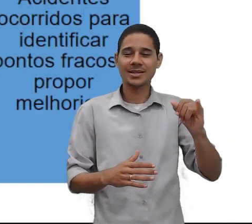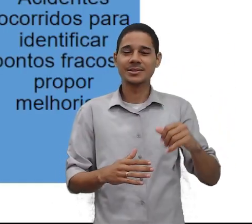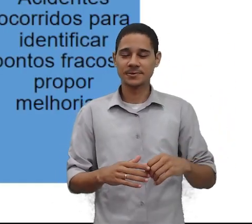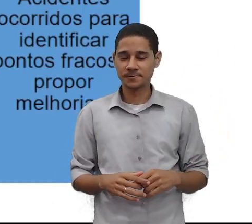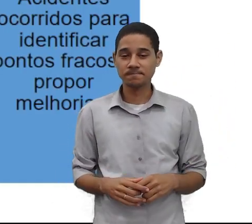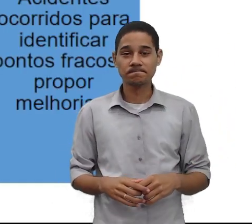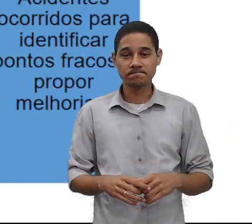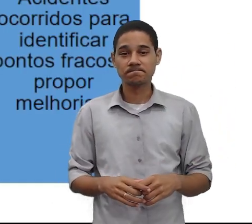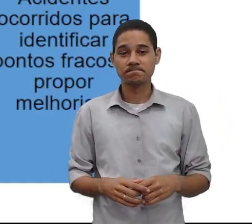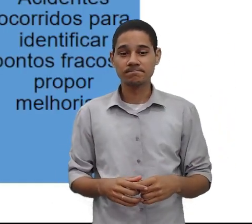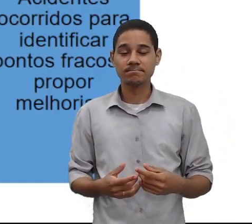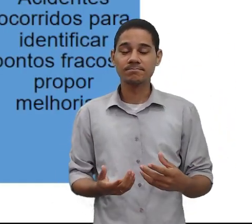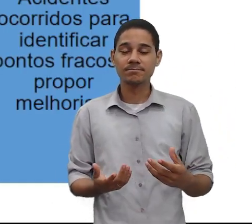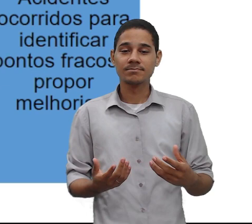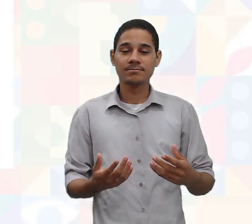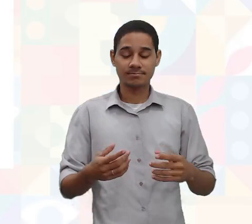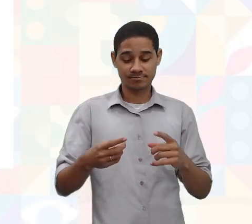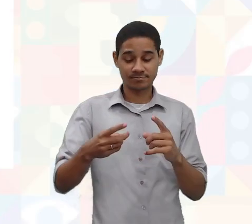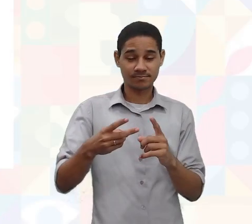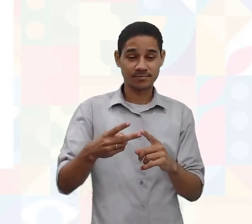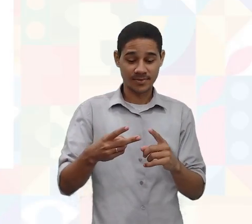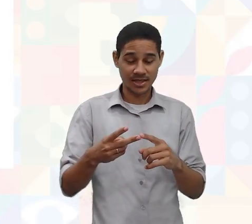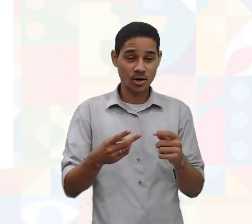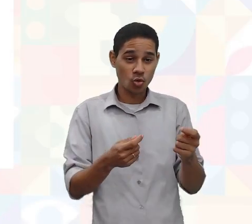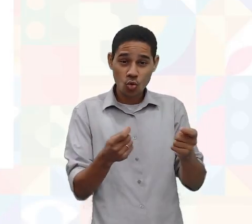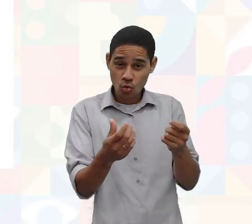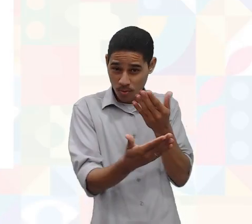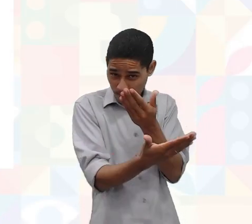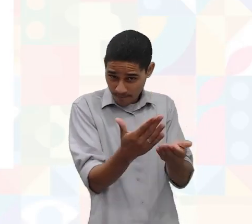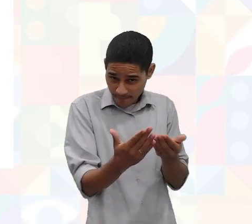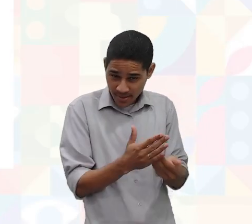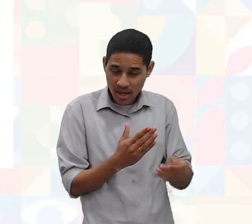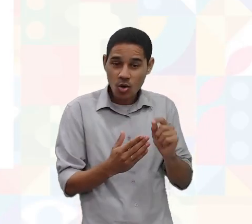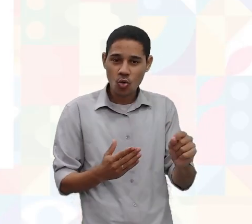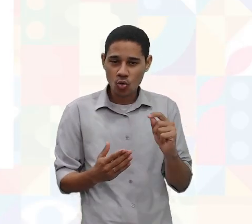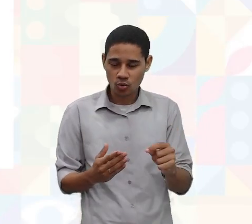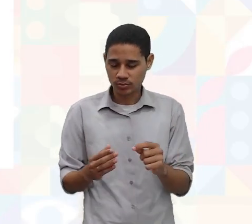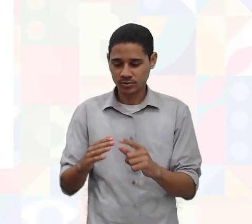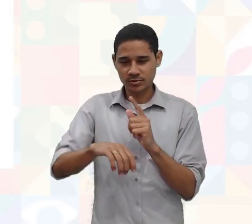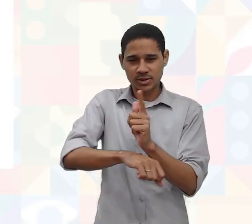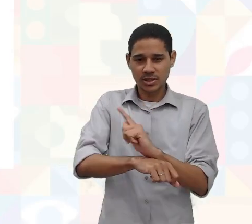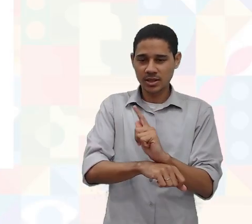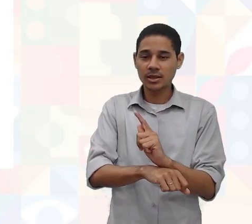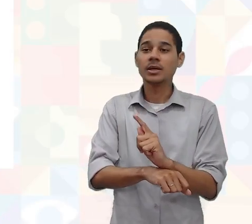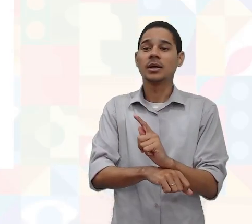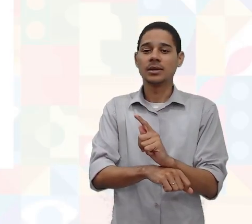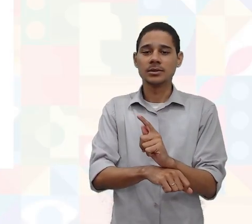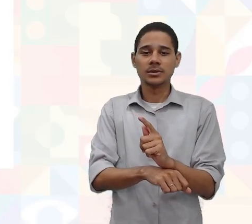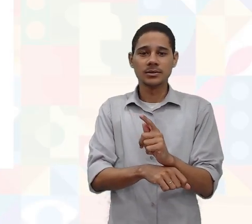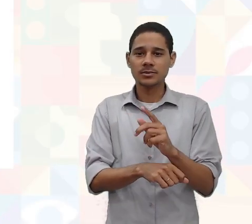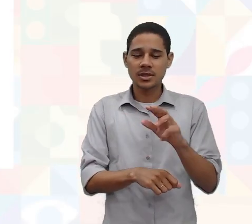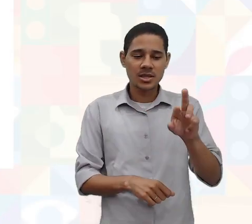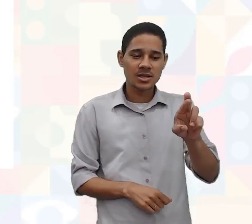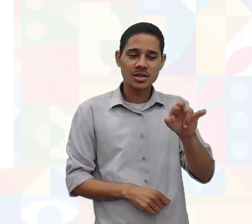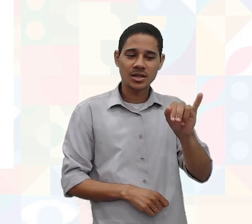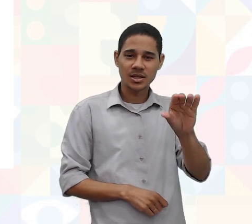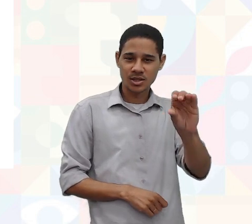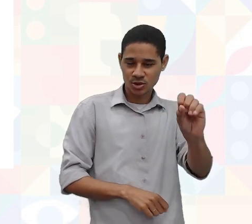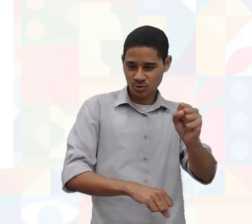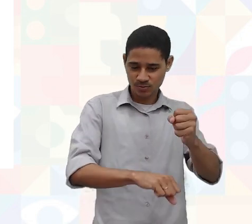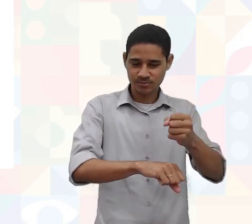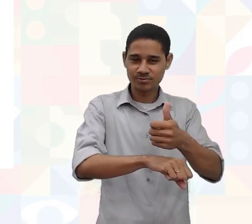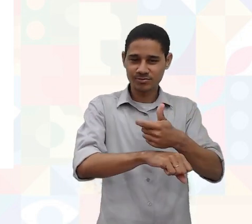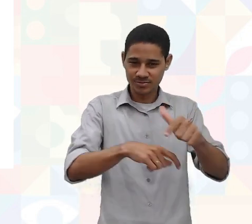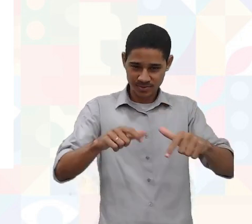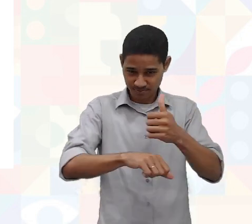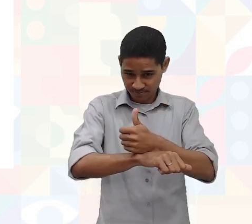de perdas envolve o gerenciamento de riscos ocupacionais, o GRO, a prevenção de